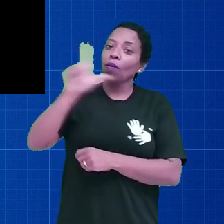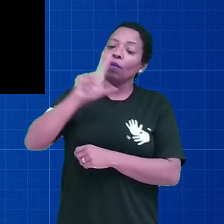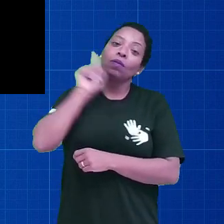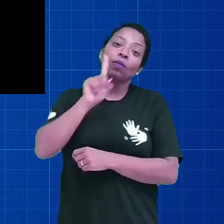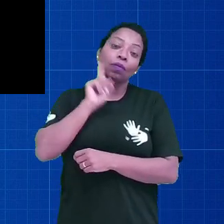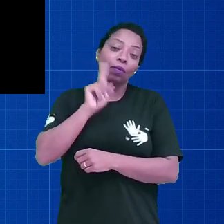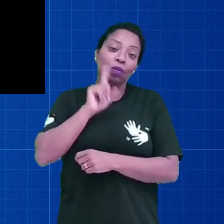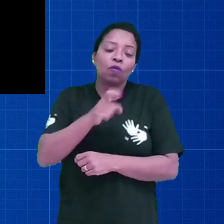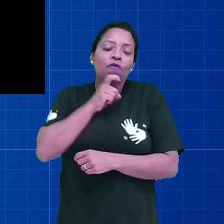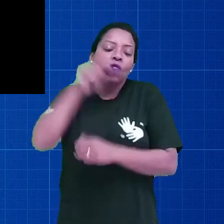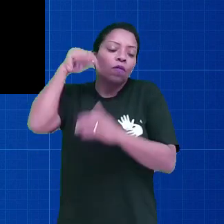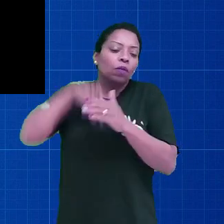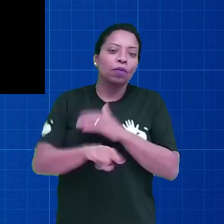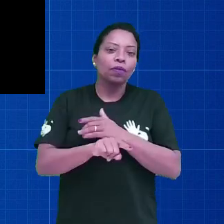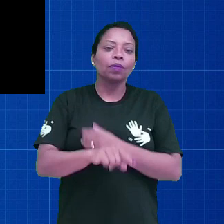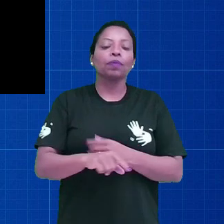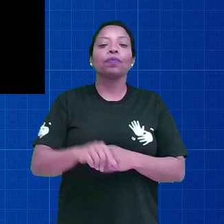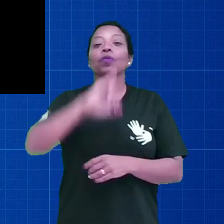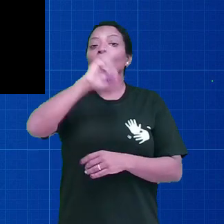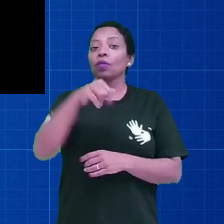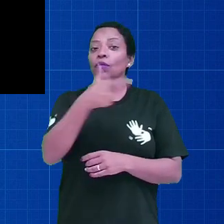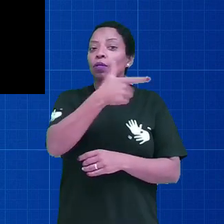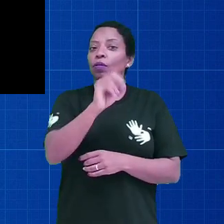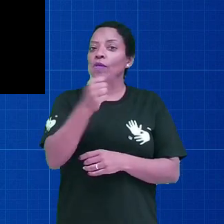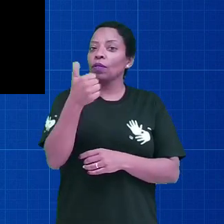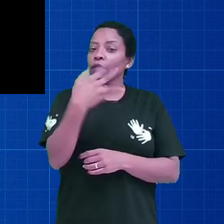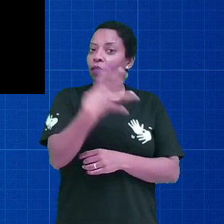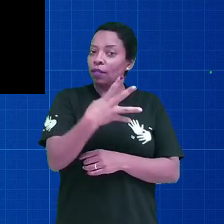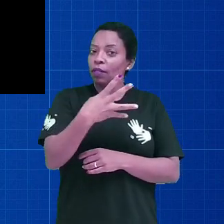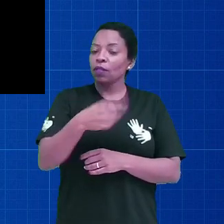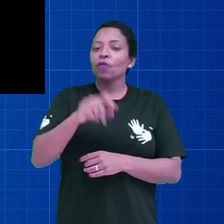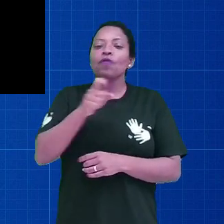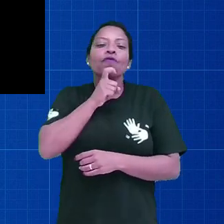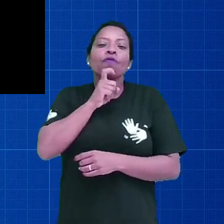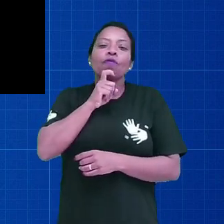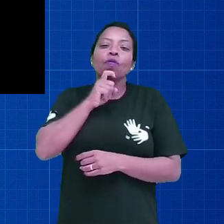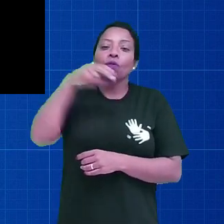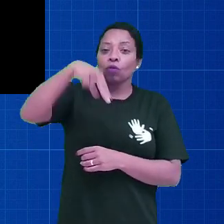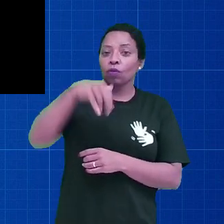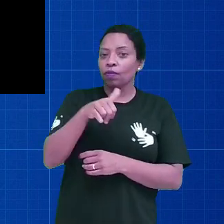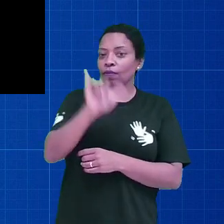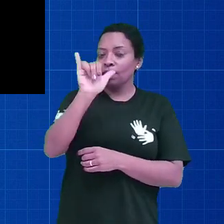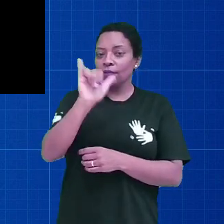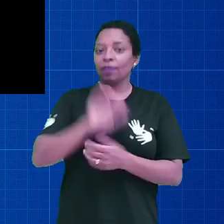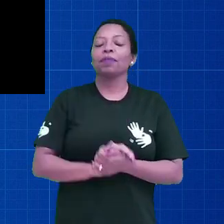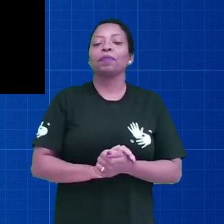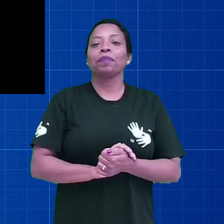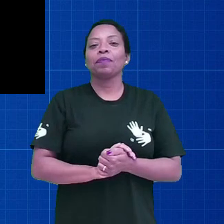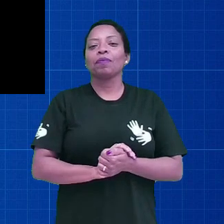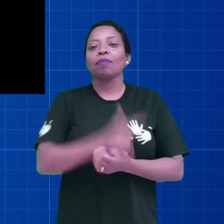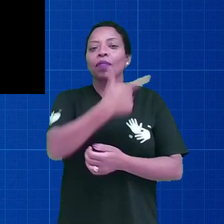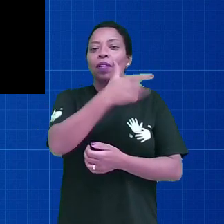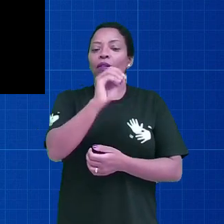60 anos. Janeiro de 2014 registrou a menor temperatura em Nova York nos últimos 118 anos. Inverno